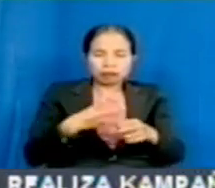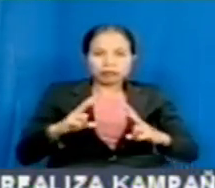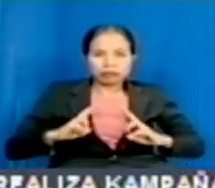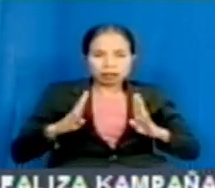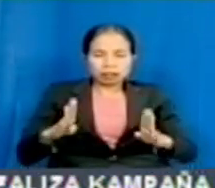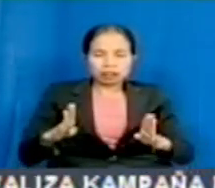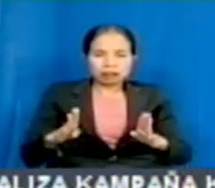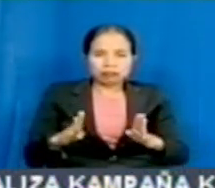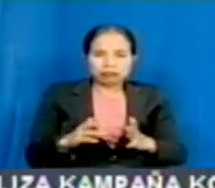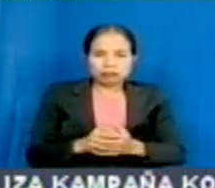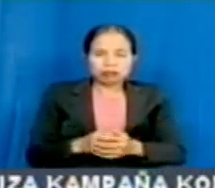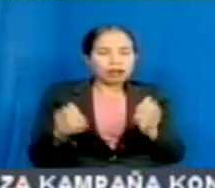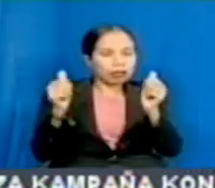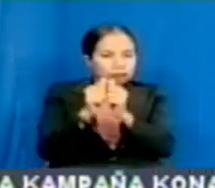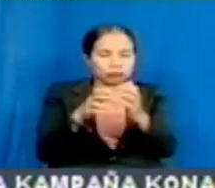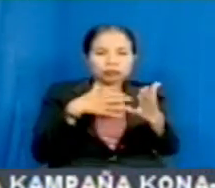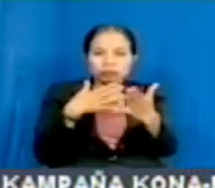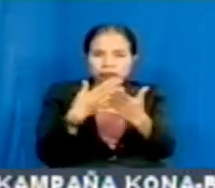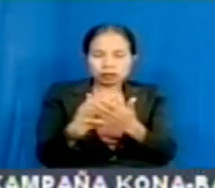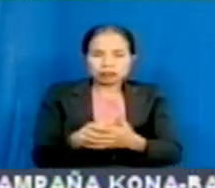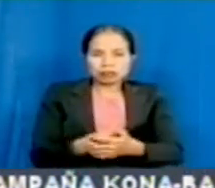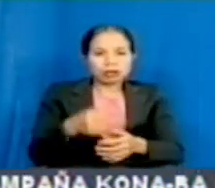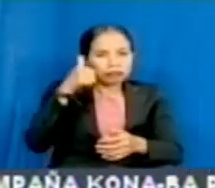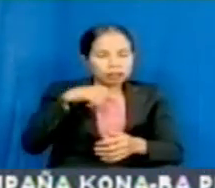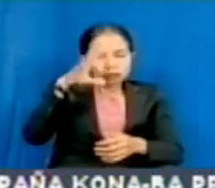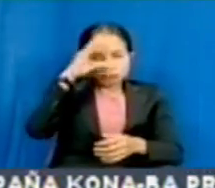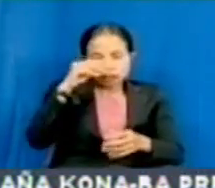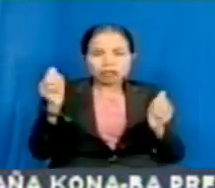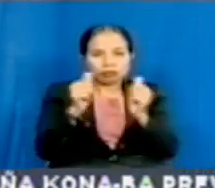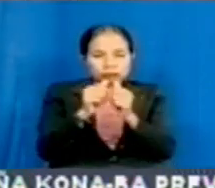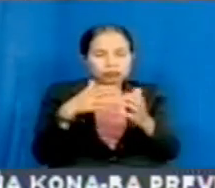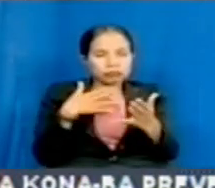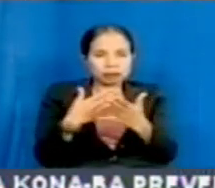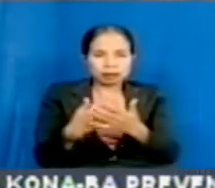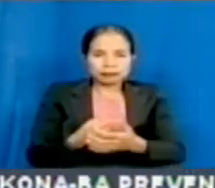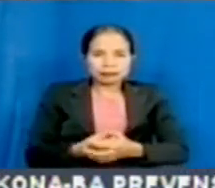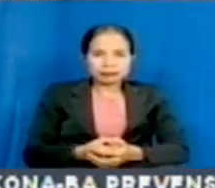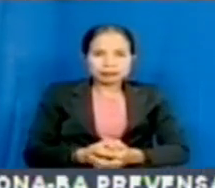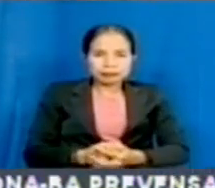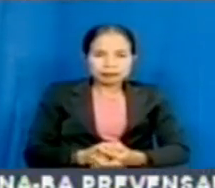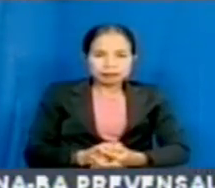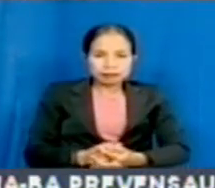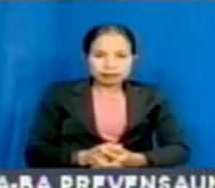resistência lorico a sua ne unidade teve a tu feito mane a minha unidade.